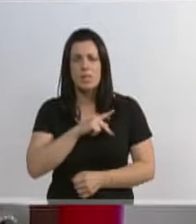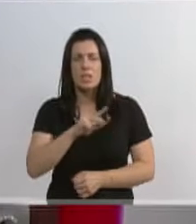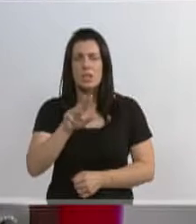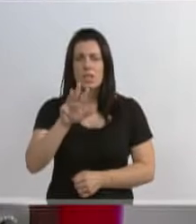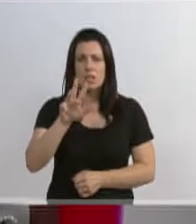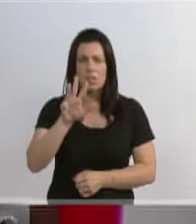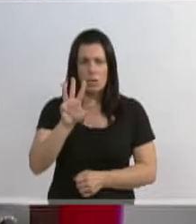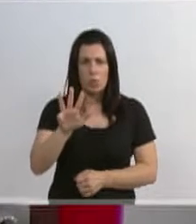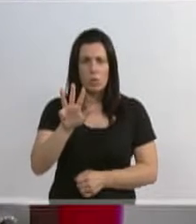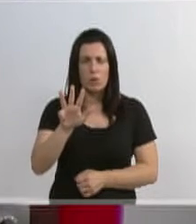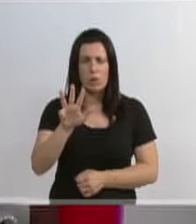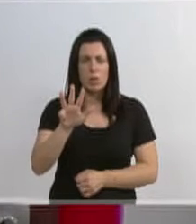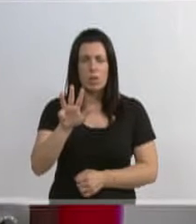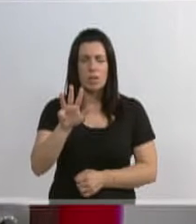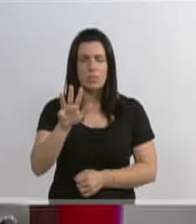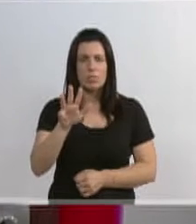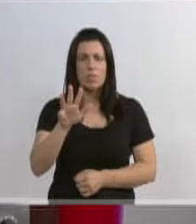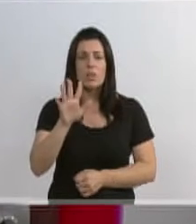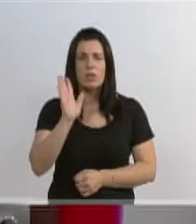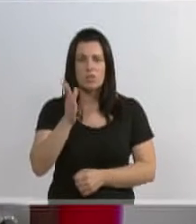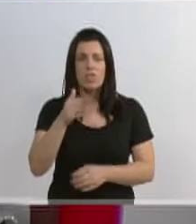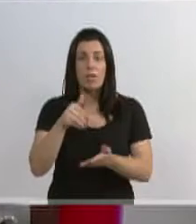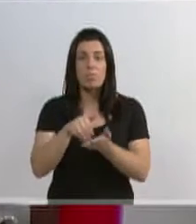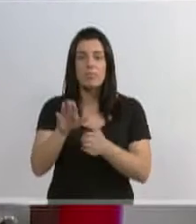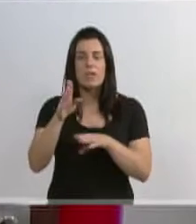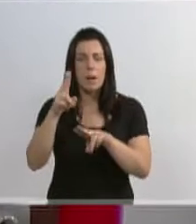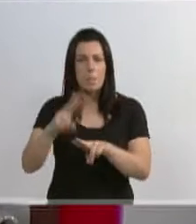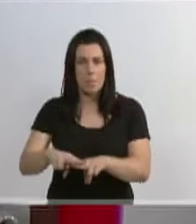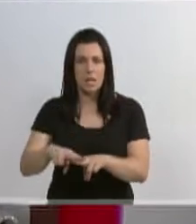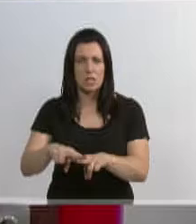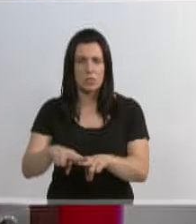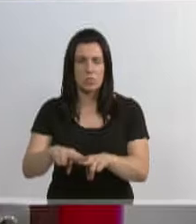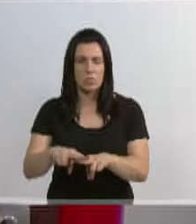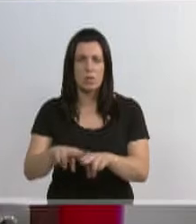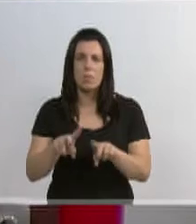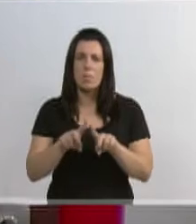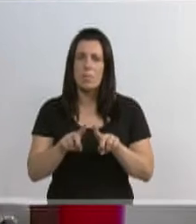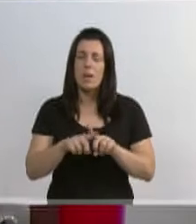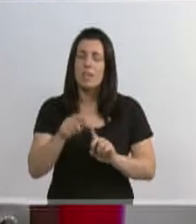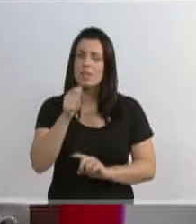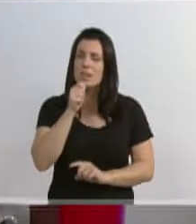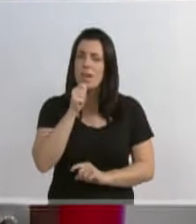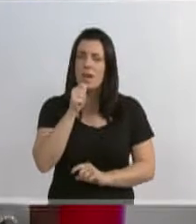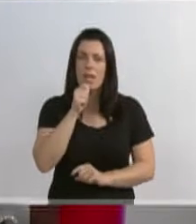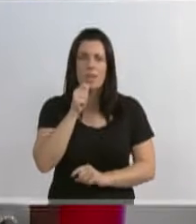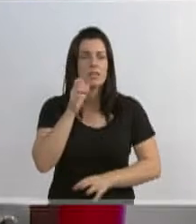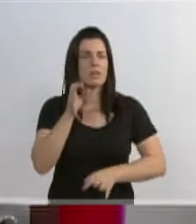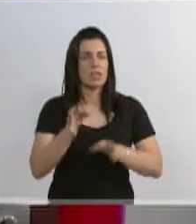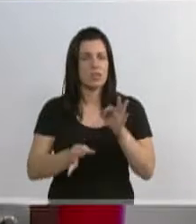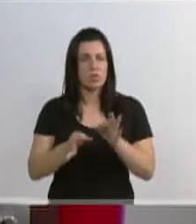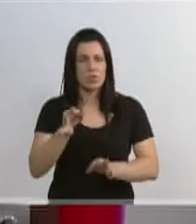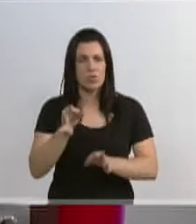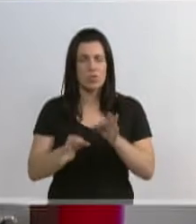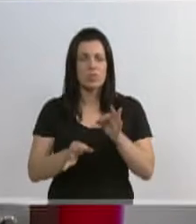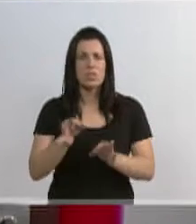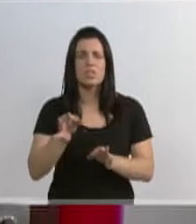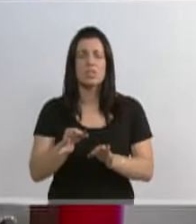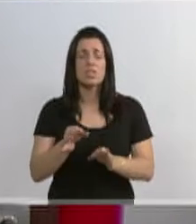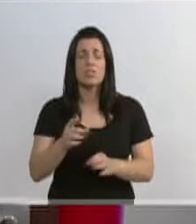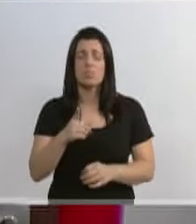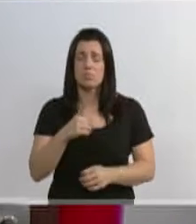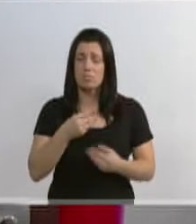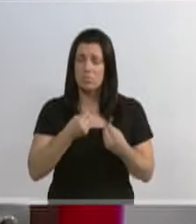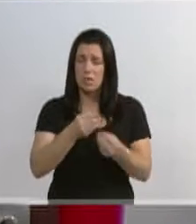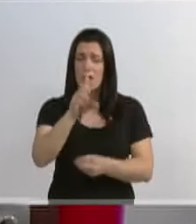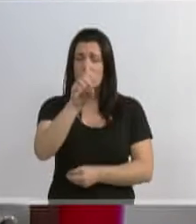Lula para o lugar que lhe é devido. Mas como ainda a justiça, né, dá direito